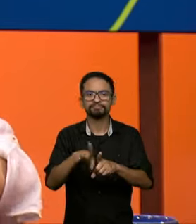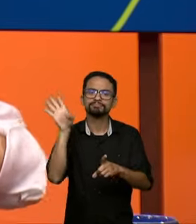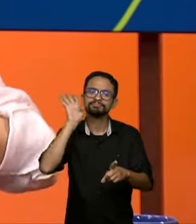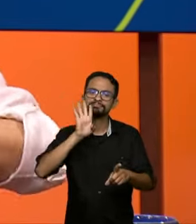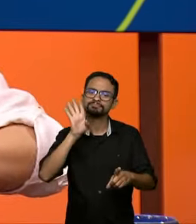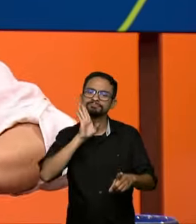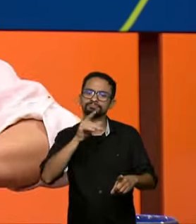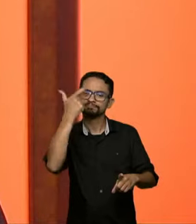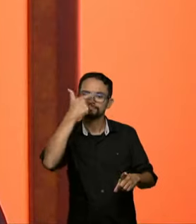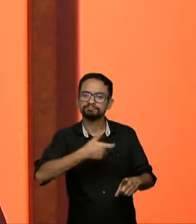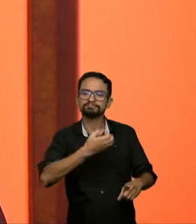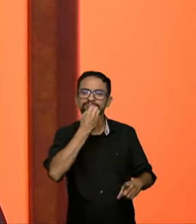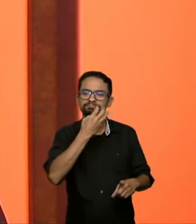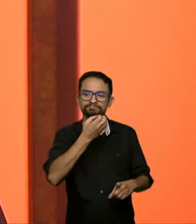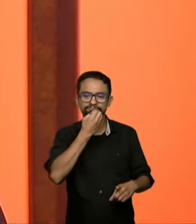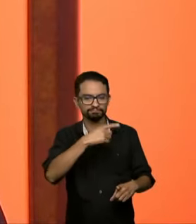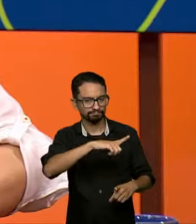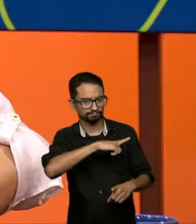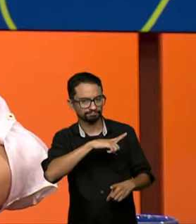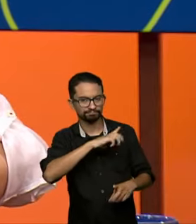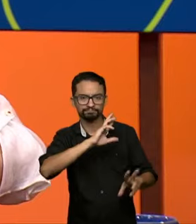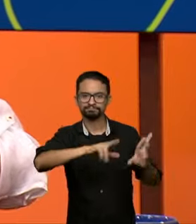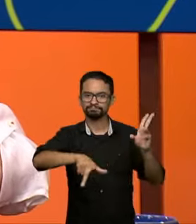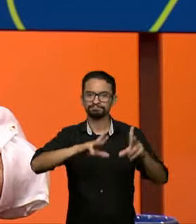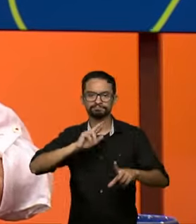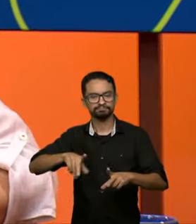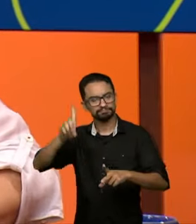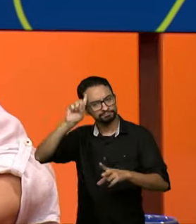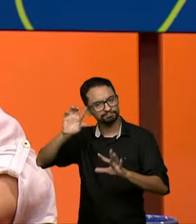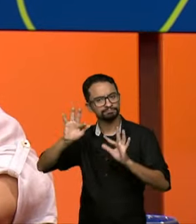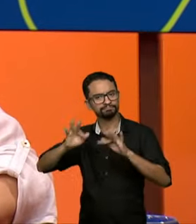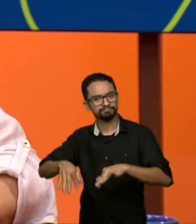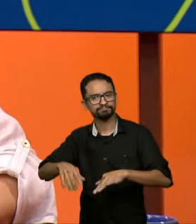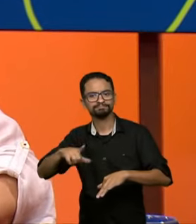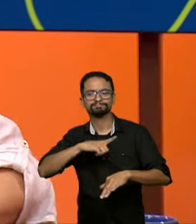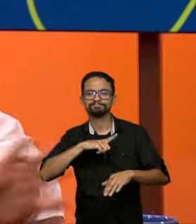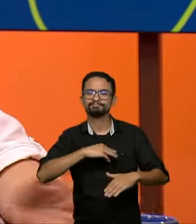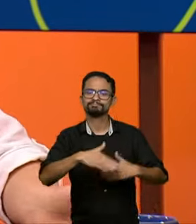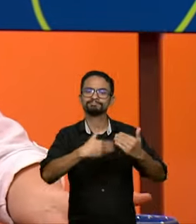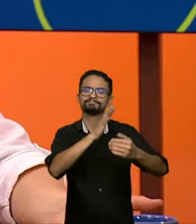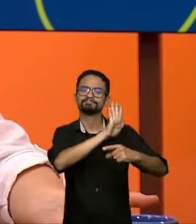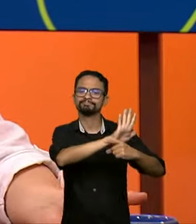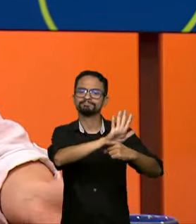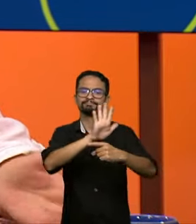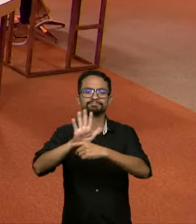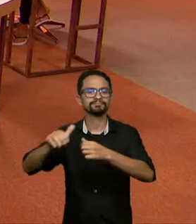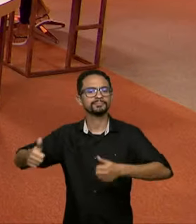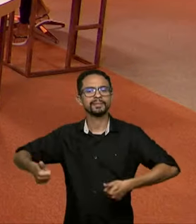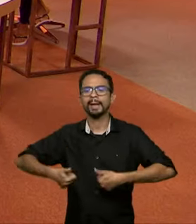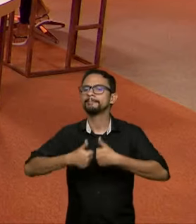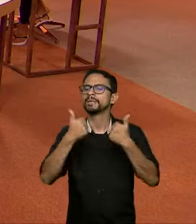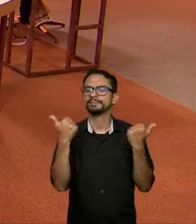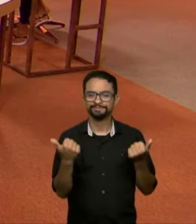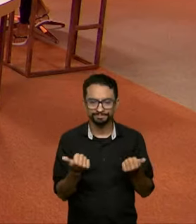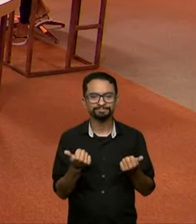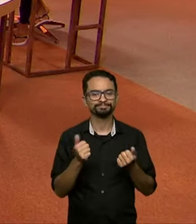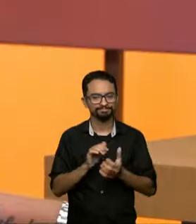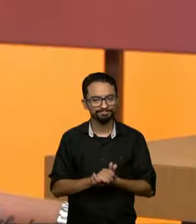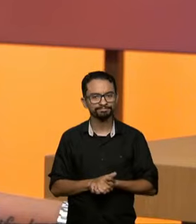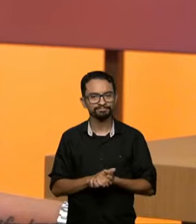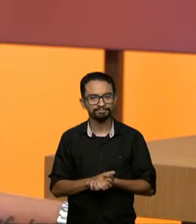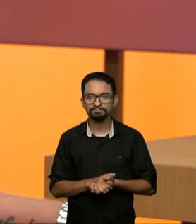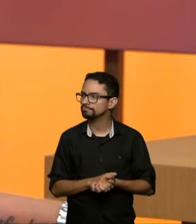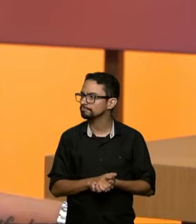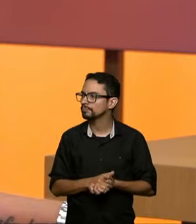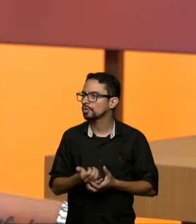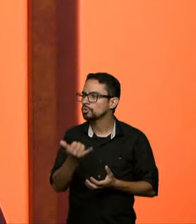bacana para mim. Assim, na verdade, eu não sentia muita diferença, mas no final do dia eu me dava conta de que eu tinha sido mais produtivo, uhum, o que é o ideal, né? Devance. Hã? Não,